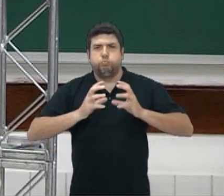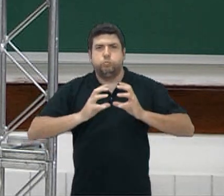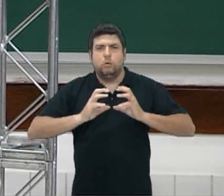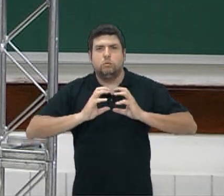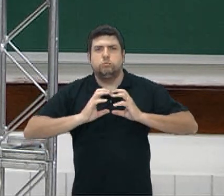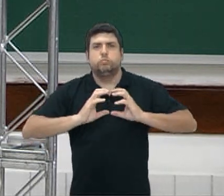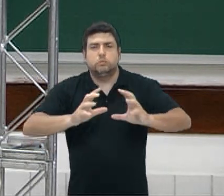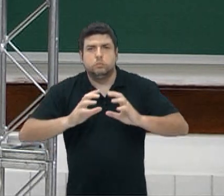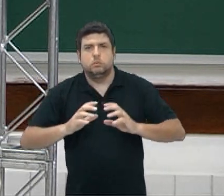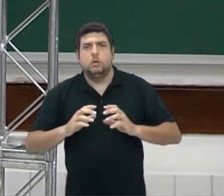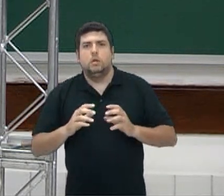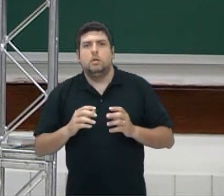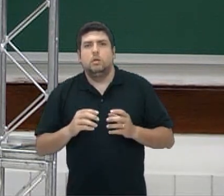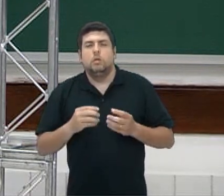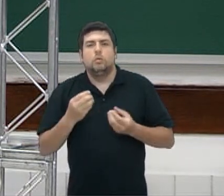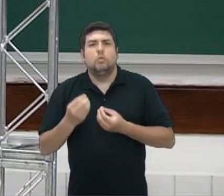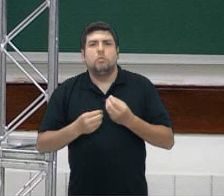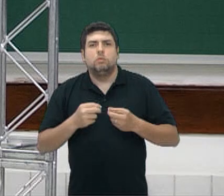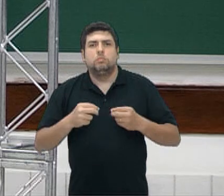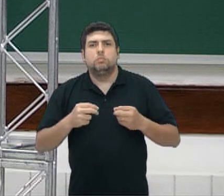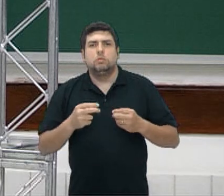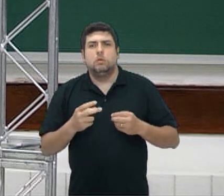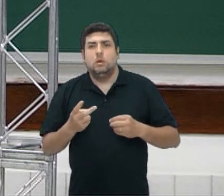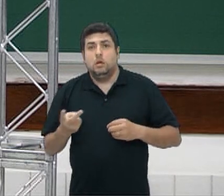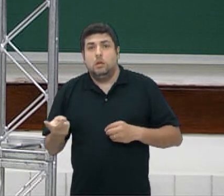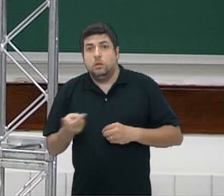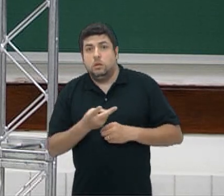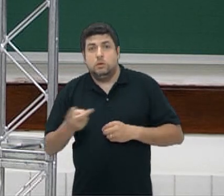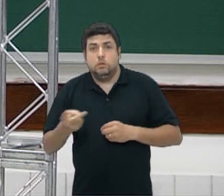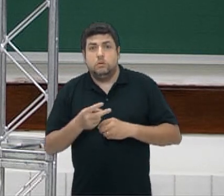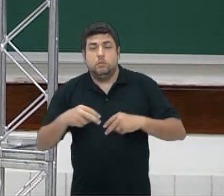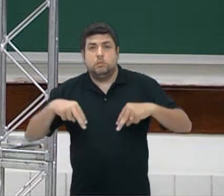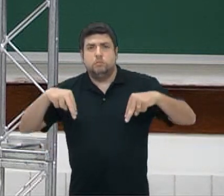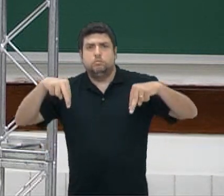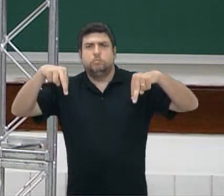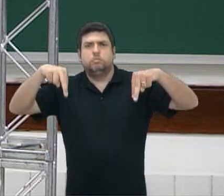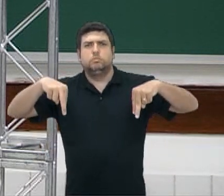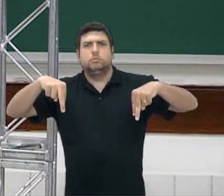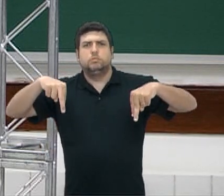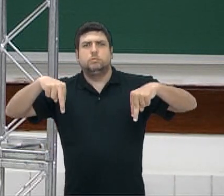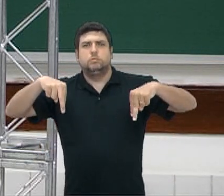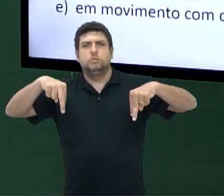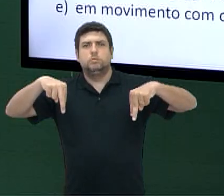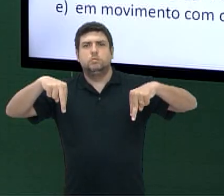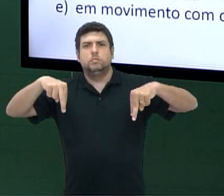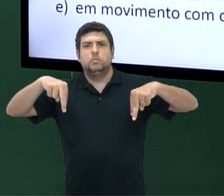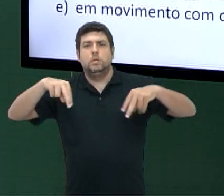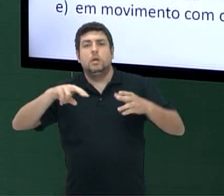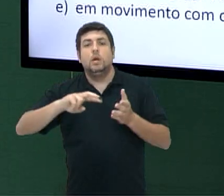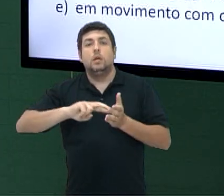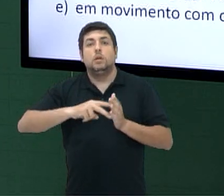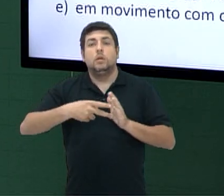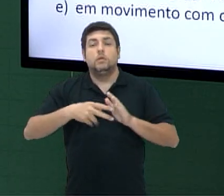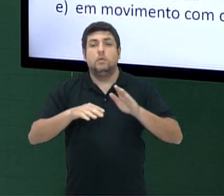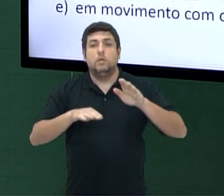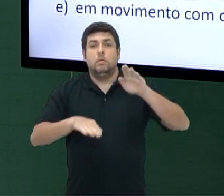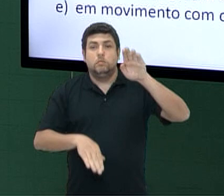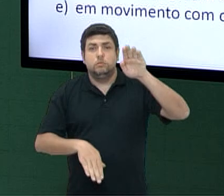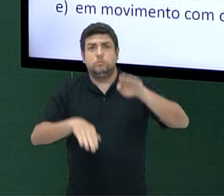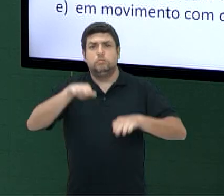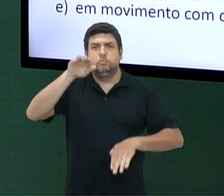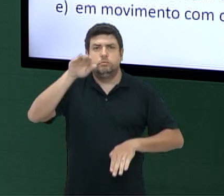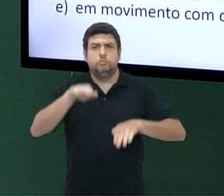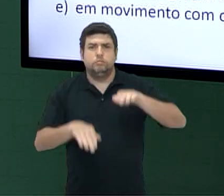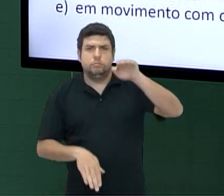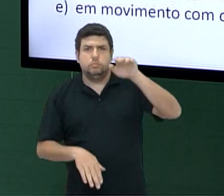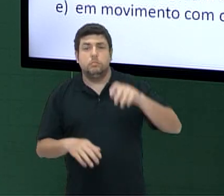estavam em repouso, certo? Então isso significa que a quantidade de movimento entre eles é zero. Esse símbolo que vocês